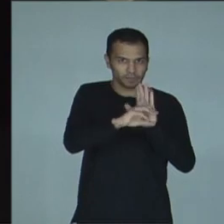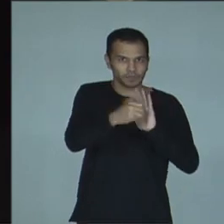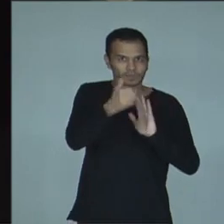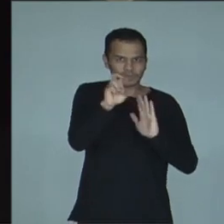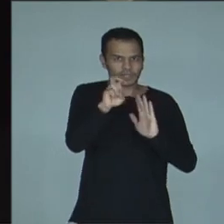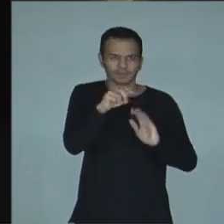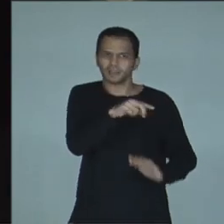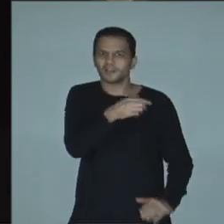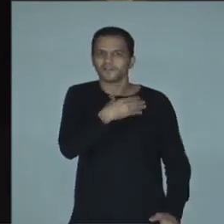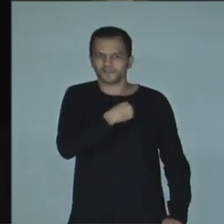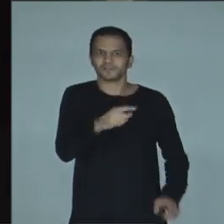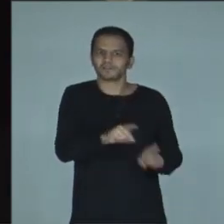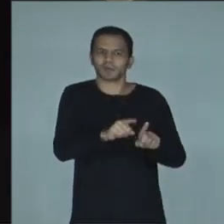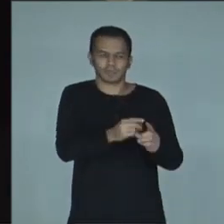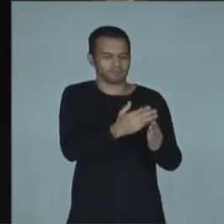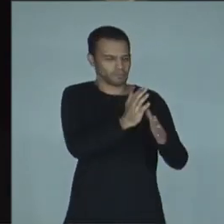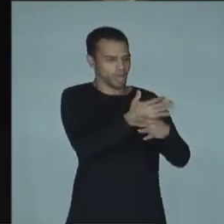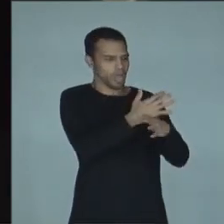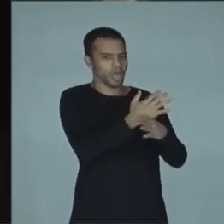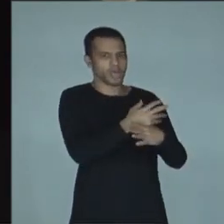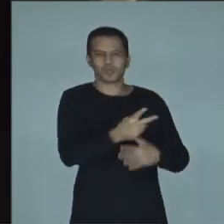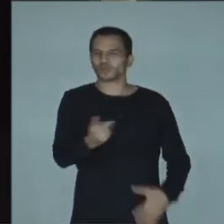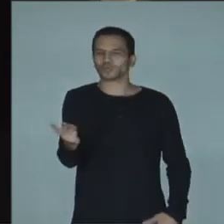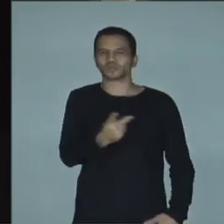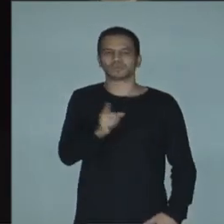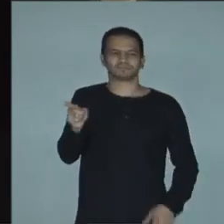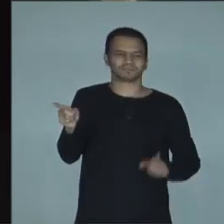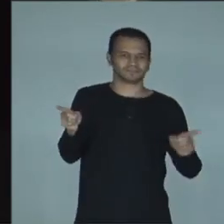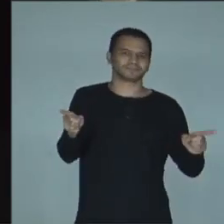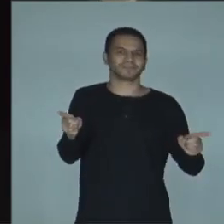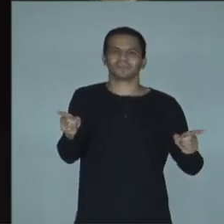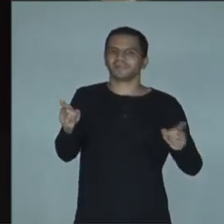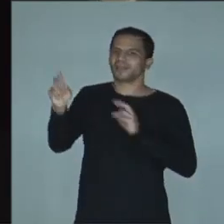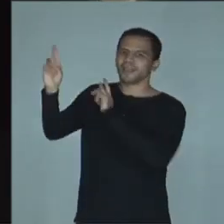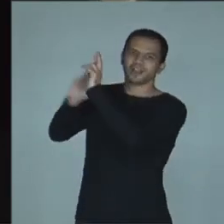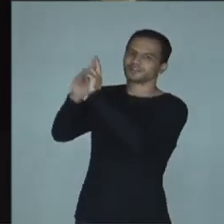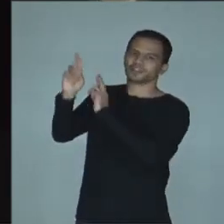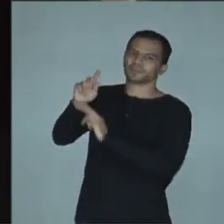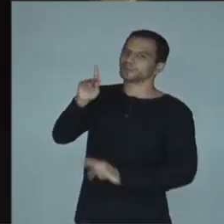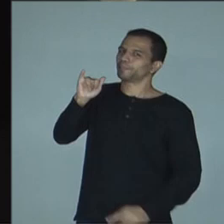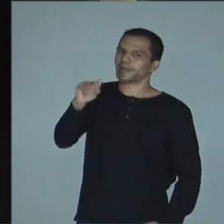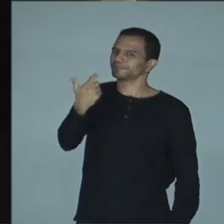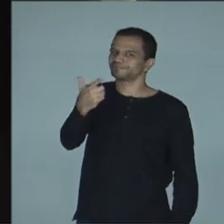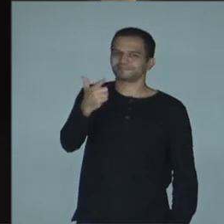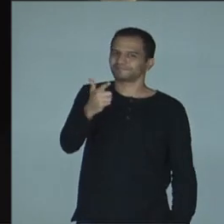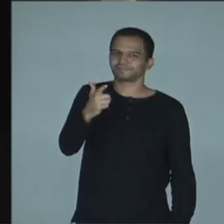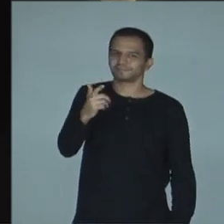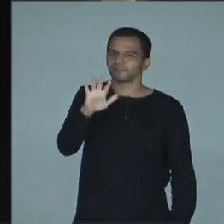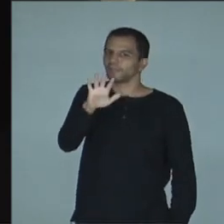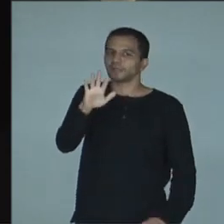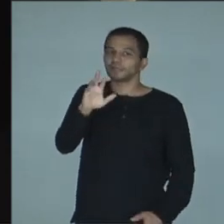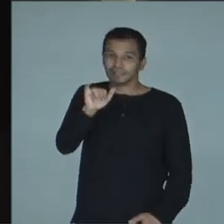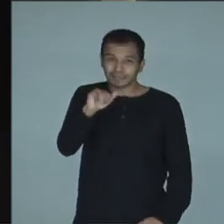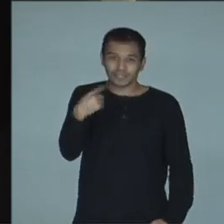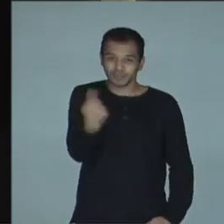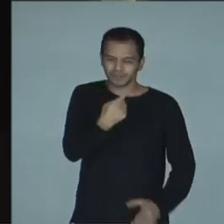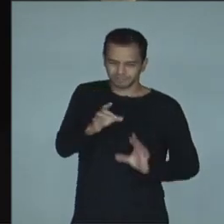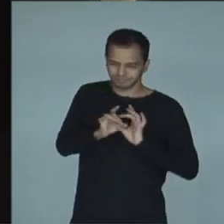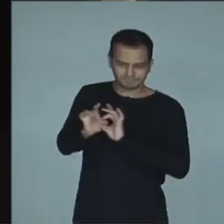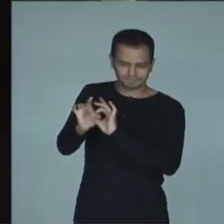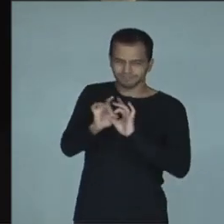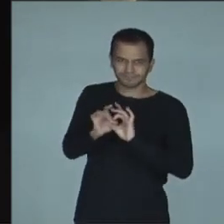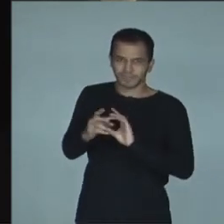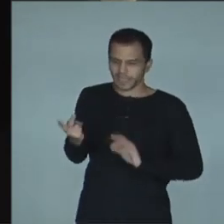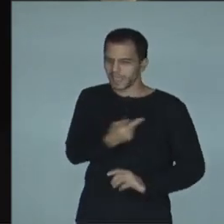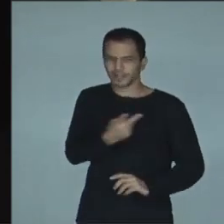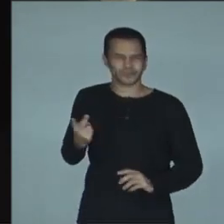também tava perdido nenhum dos dois tinha relacionamento com o pai a comunhão com pai já havia